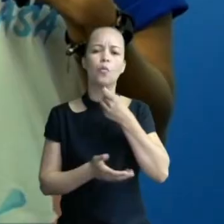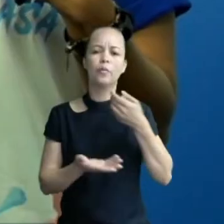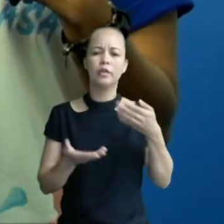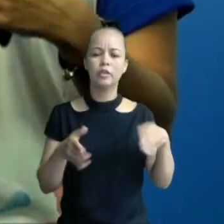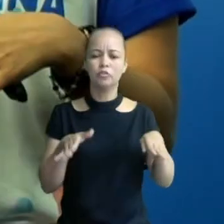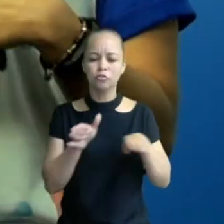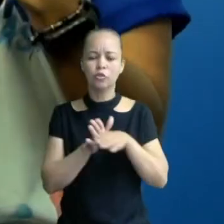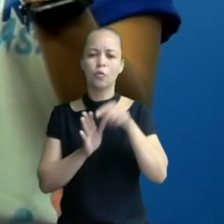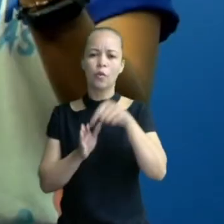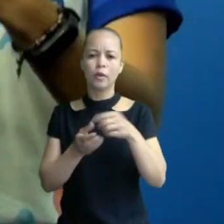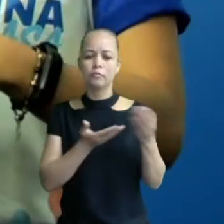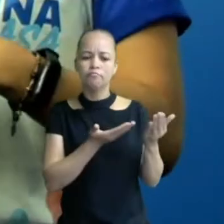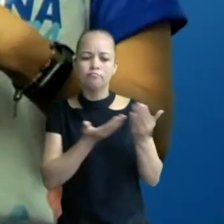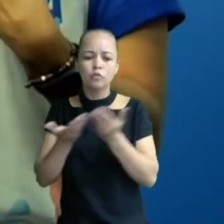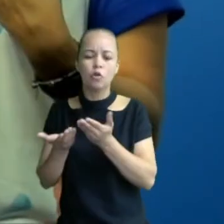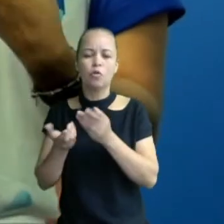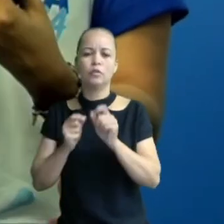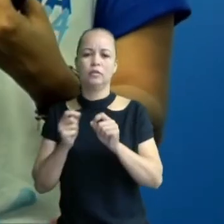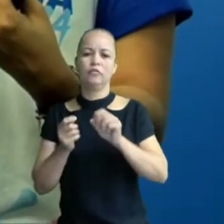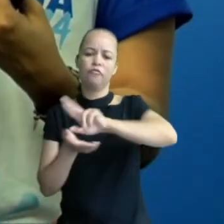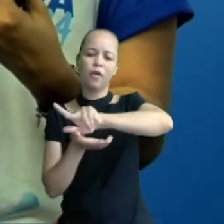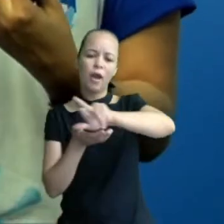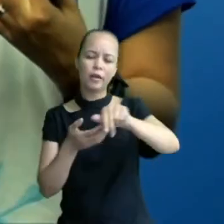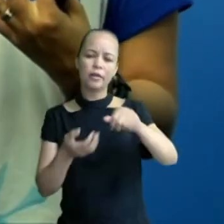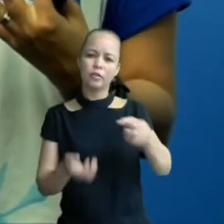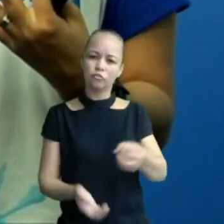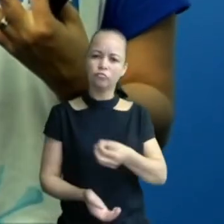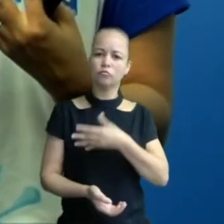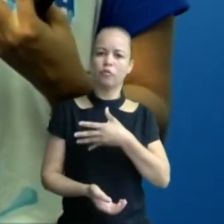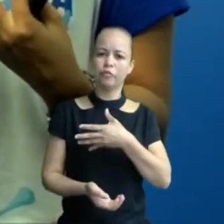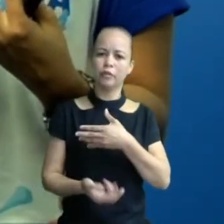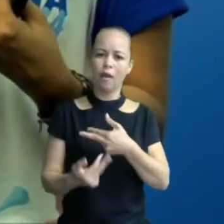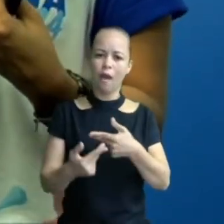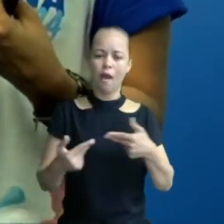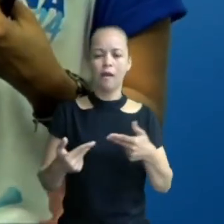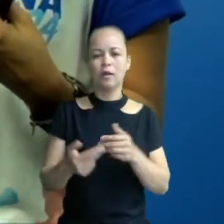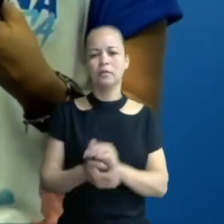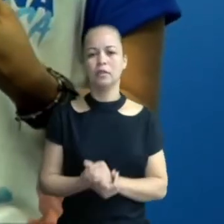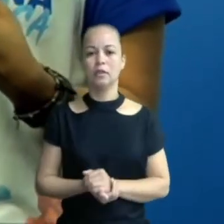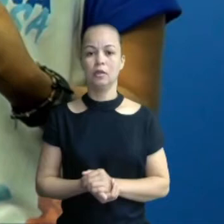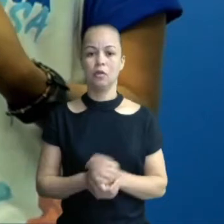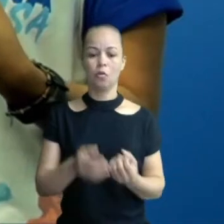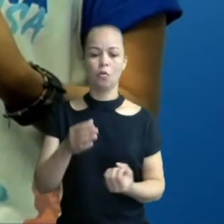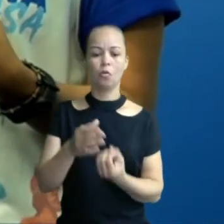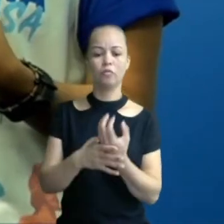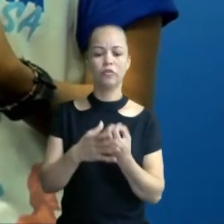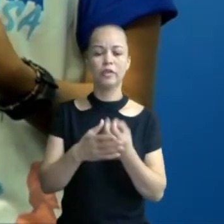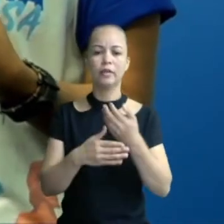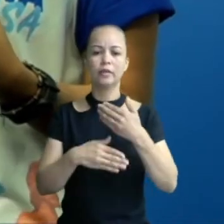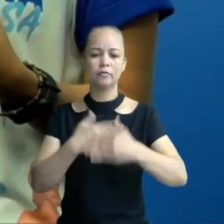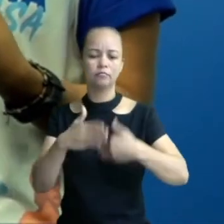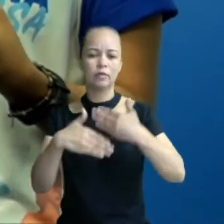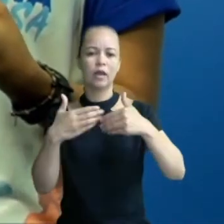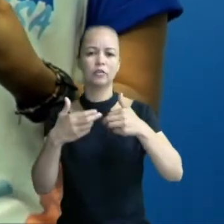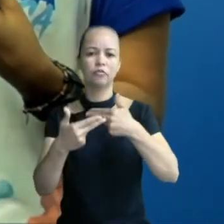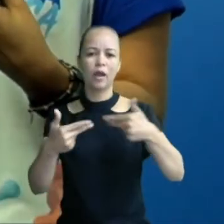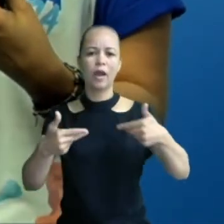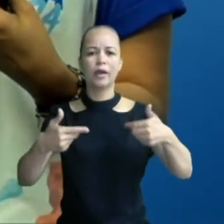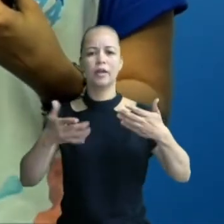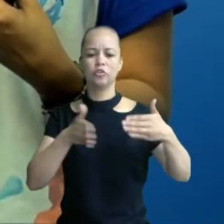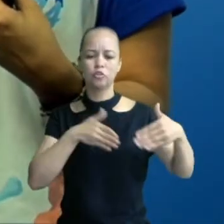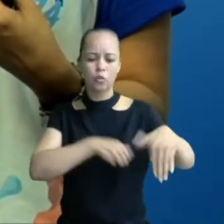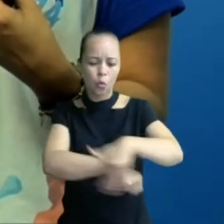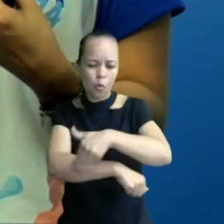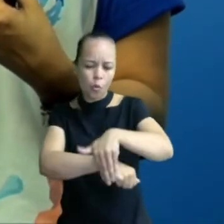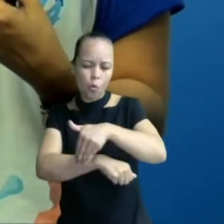para cá. Então ele trouxe muita modernidade para aqui, construiu vários locais, várias ruas, várias